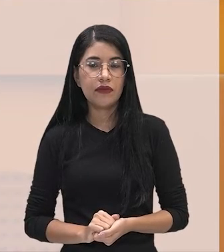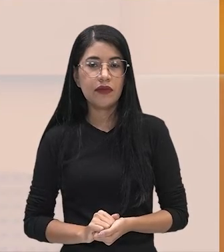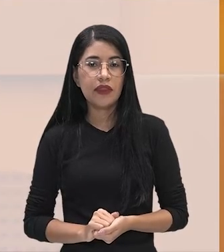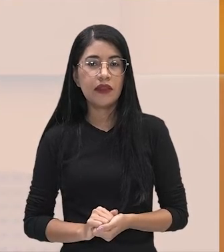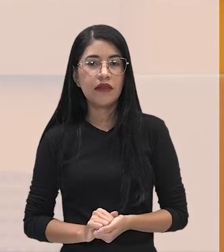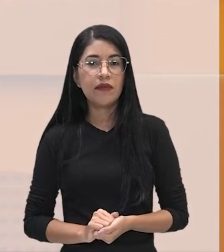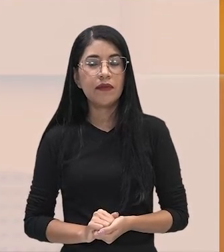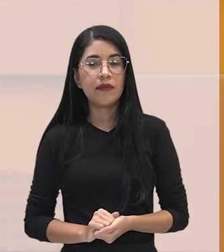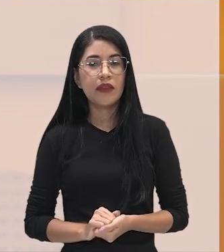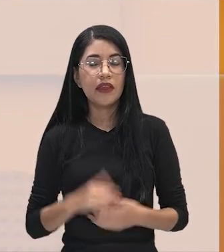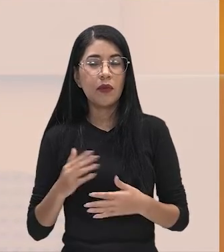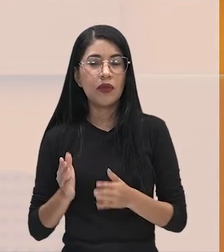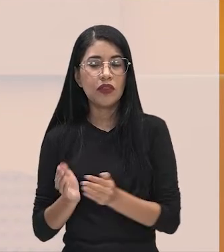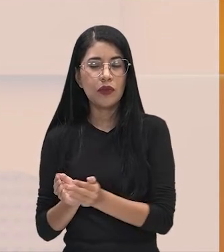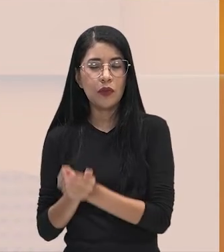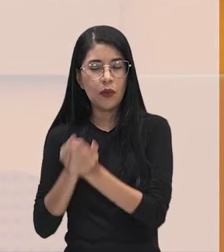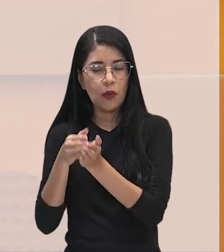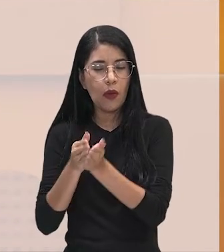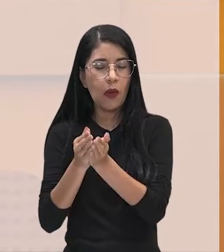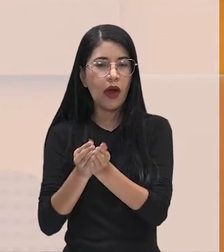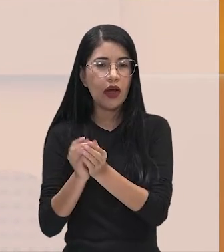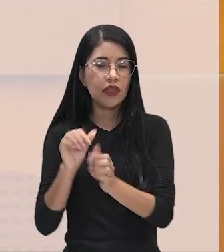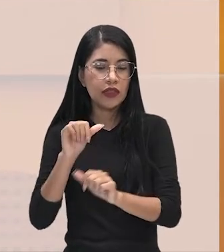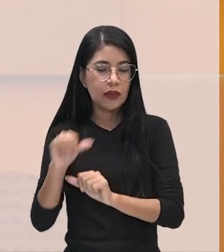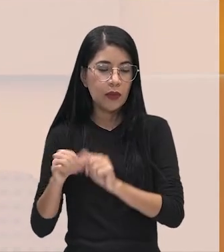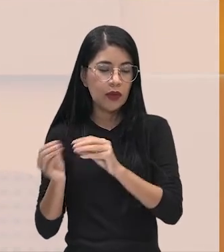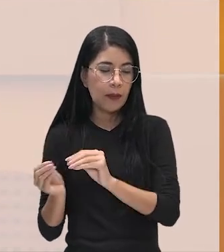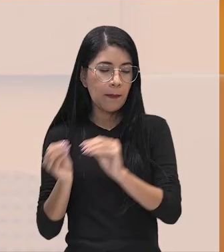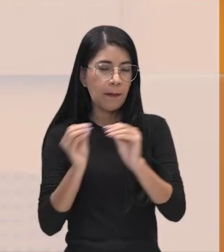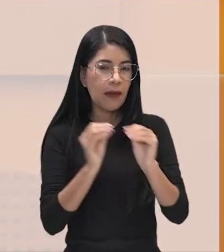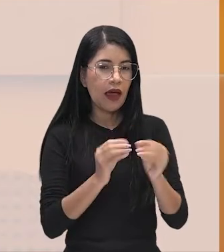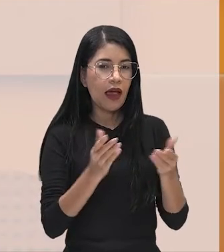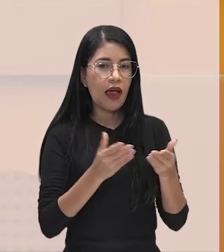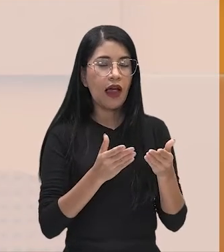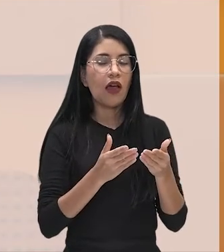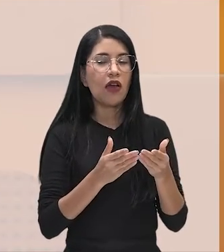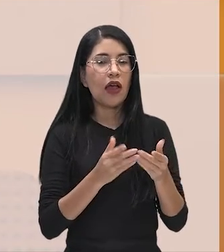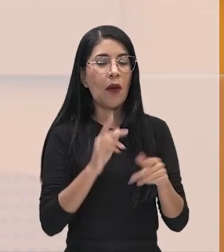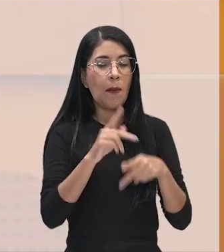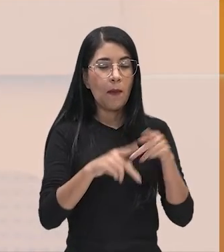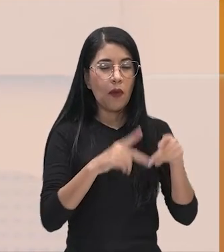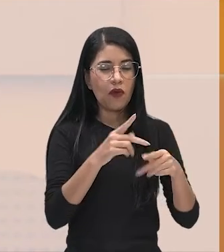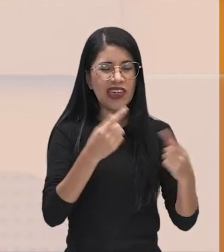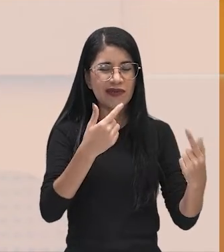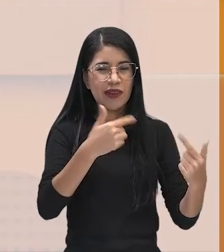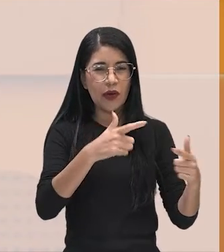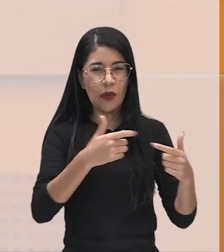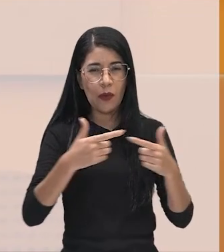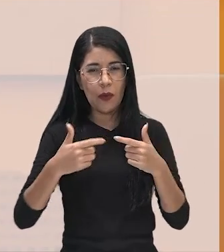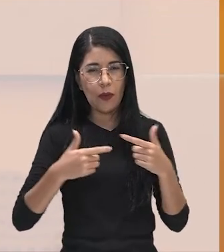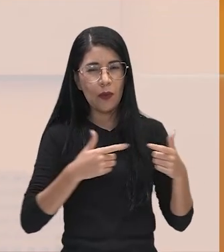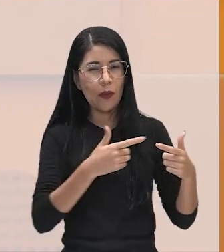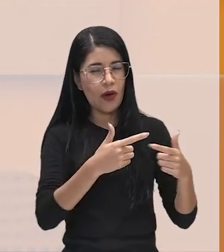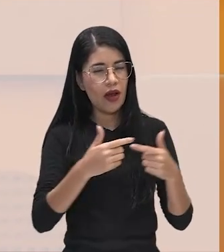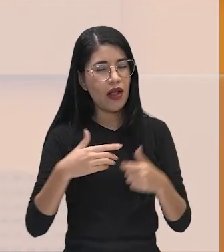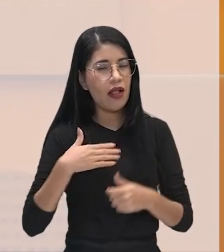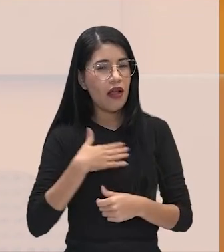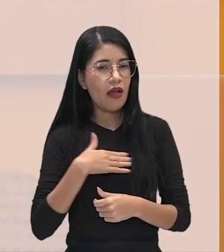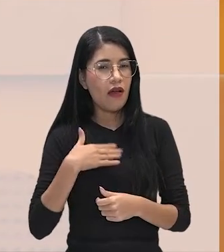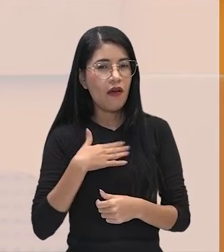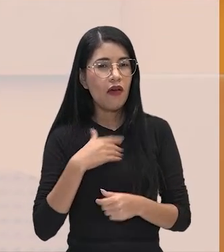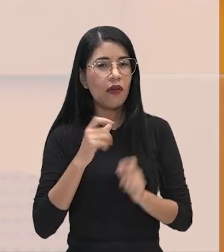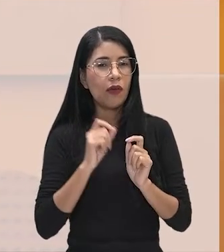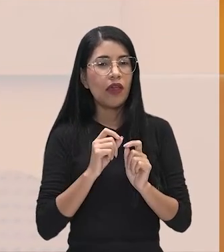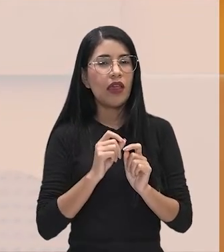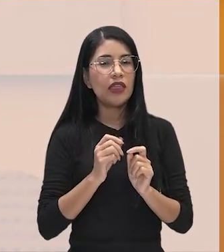então, da navegação para um povo agora que adora guerrear, tá? Que adora, então, subjugar os